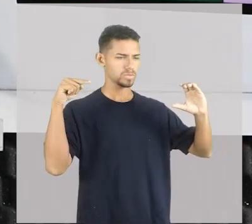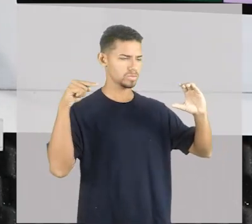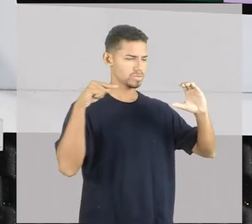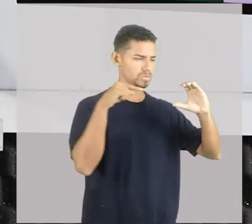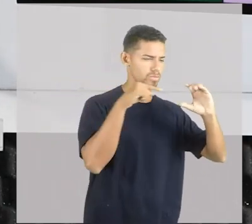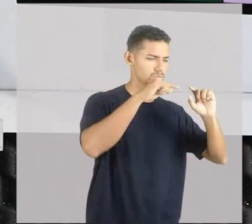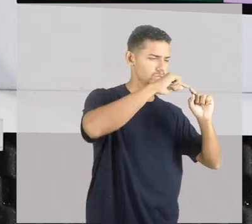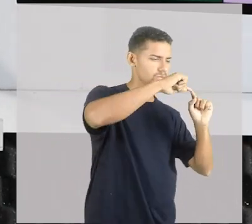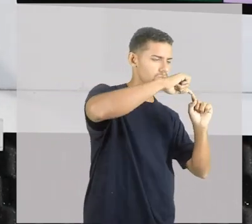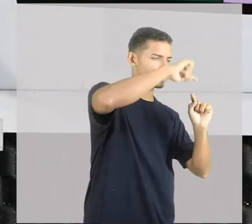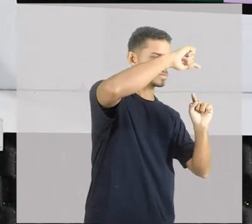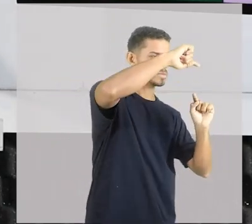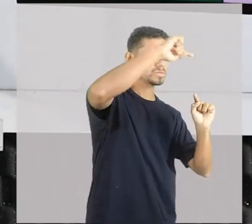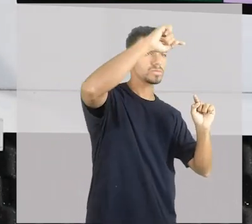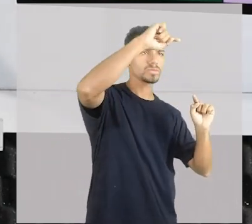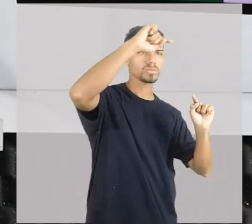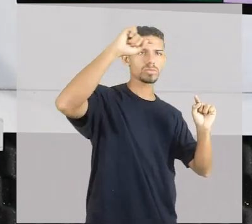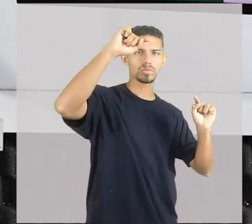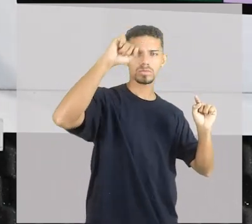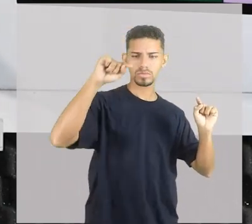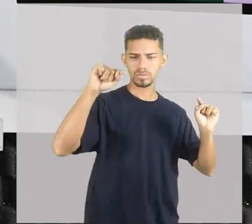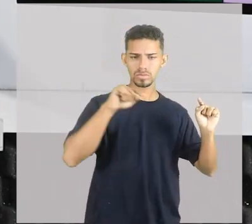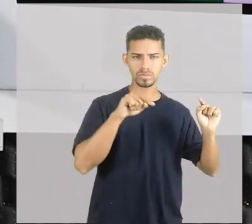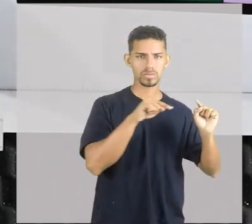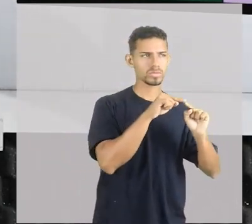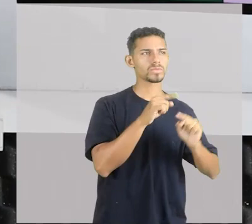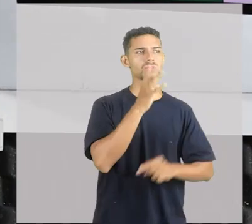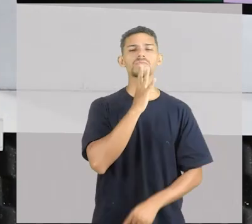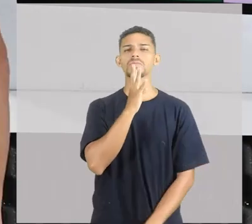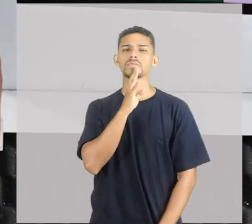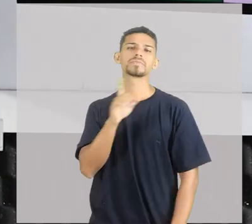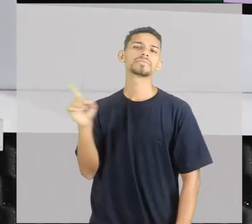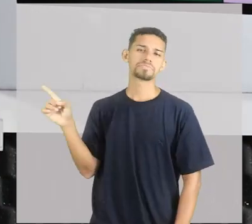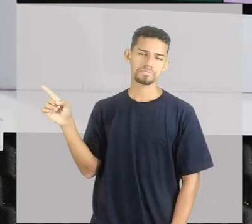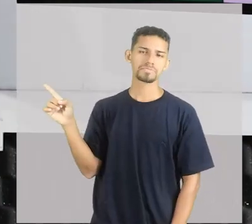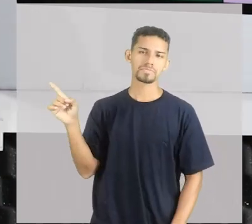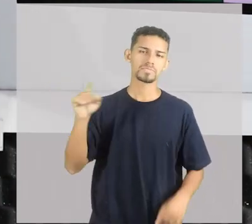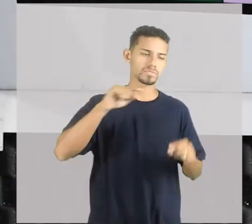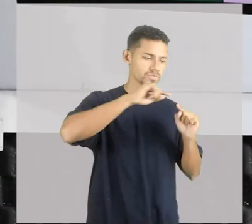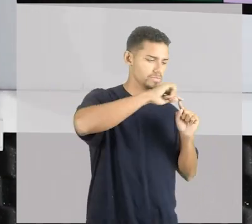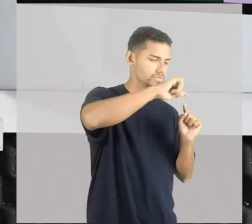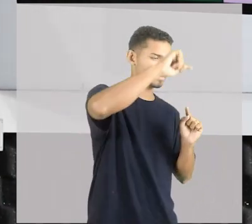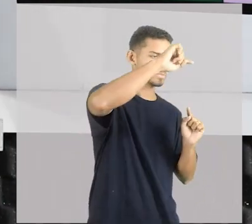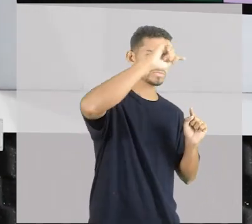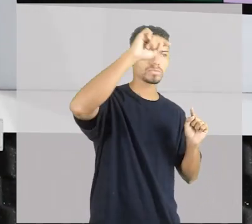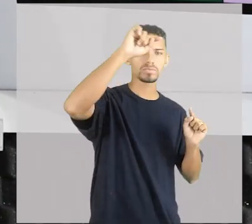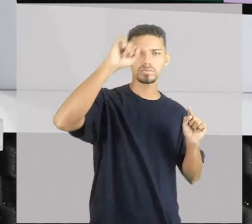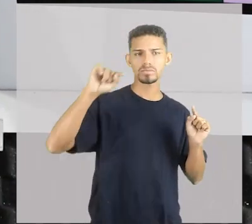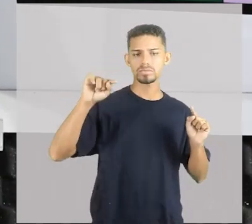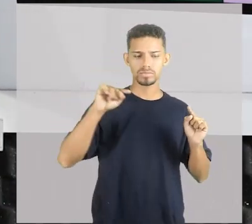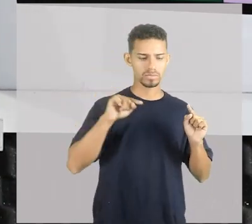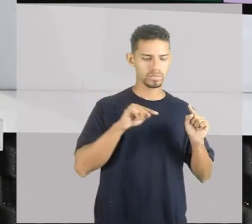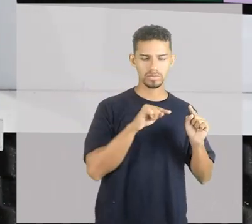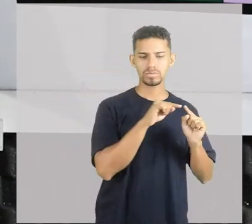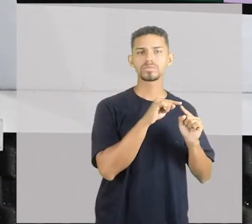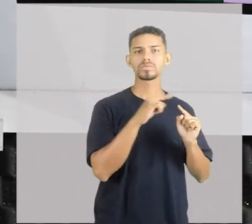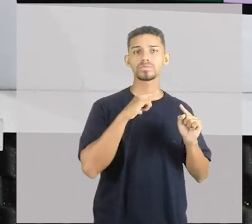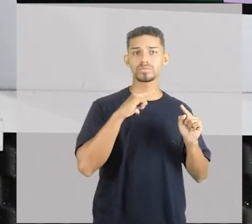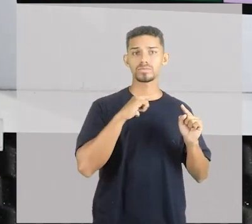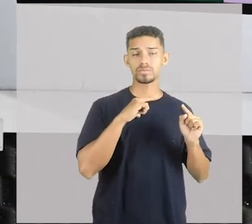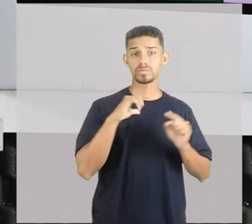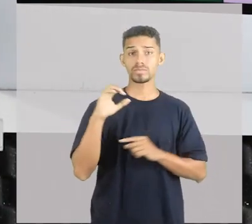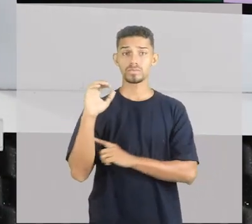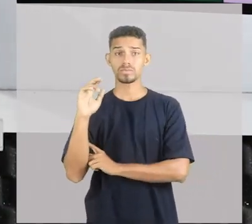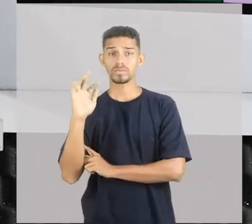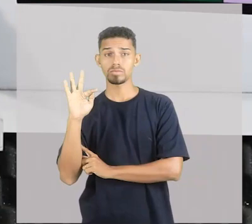tanto conhece na orgânica. Então, se você tem a hidroxila ligada a um anel aromático, você tem um fenol.